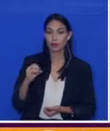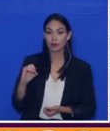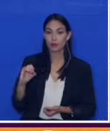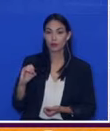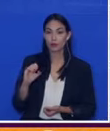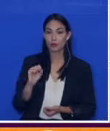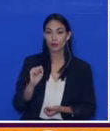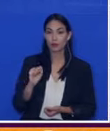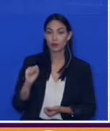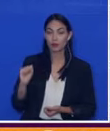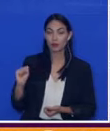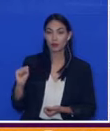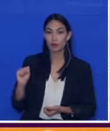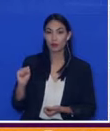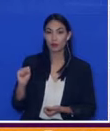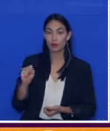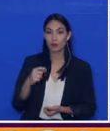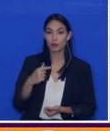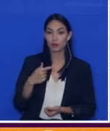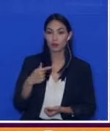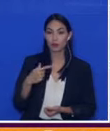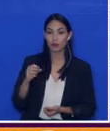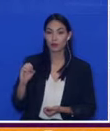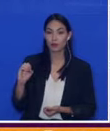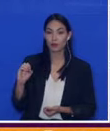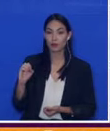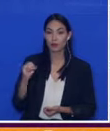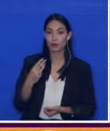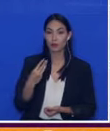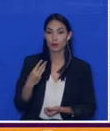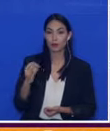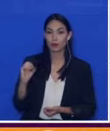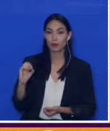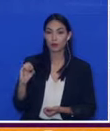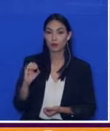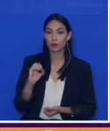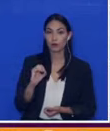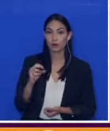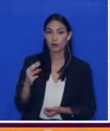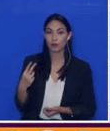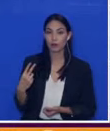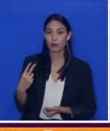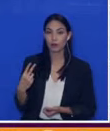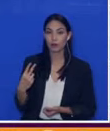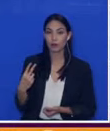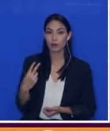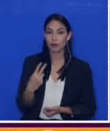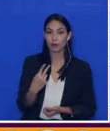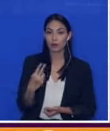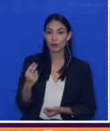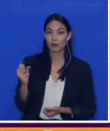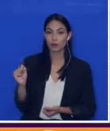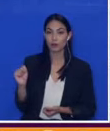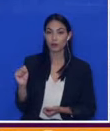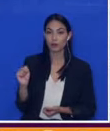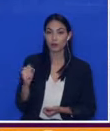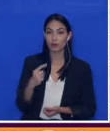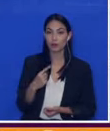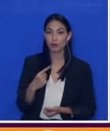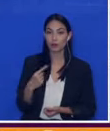40, 88, 70, 30, 02,